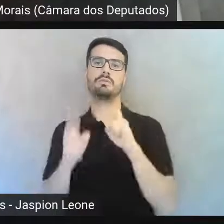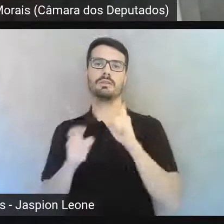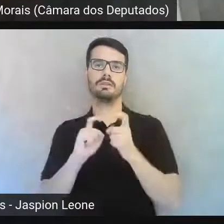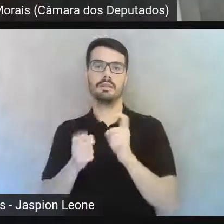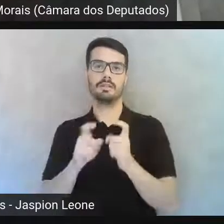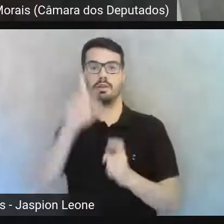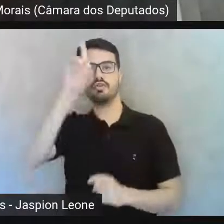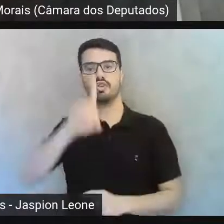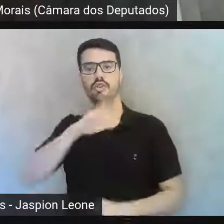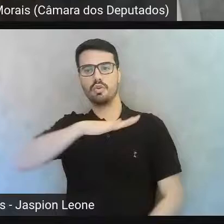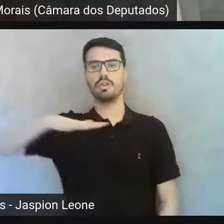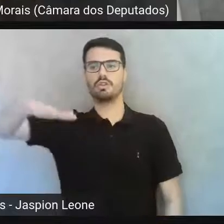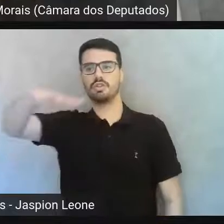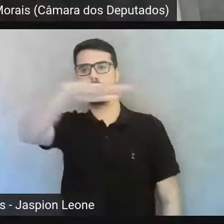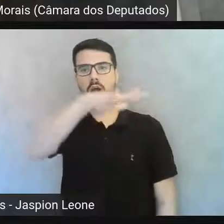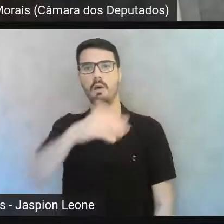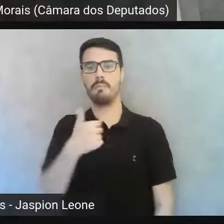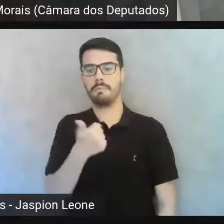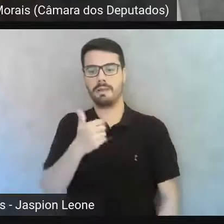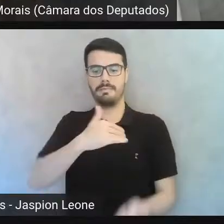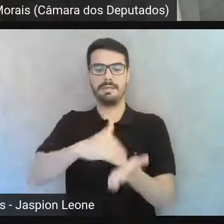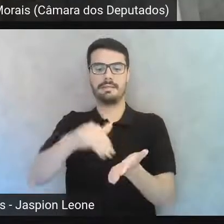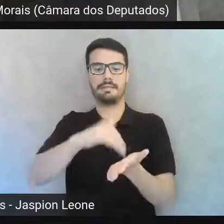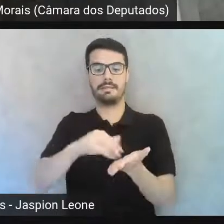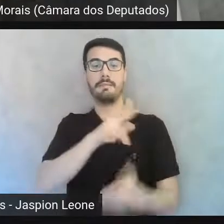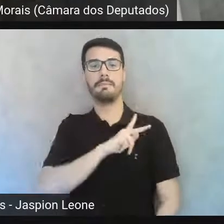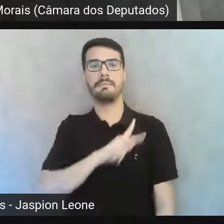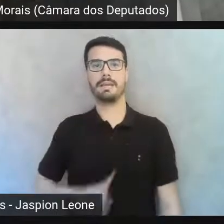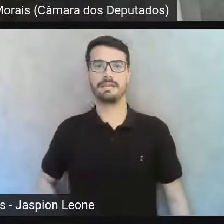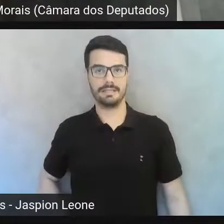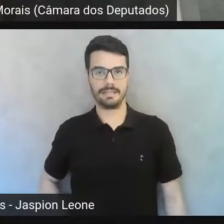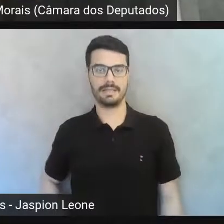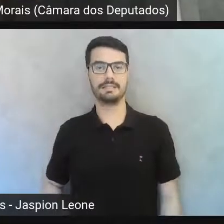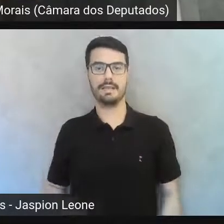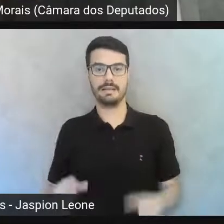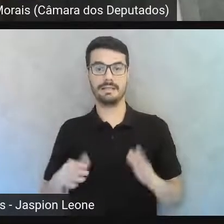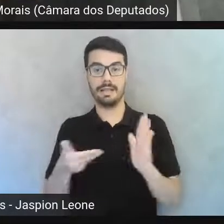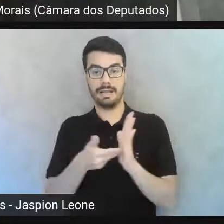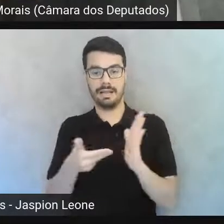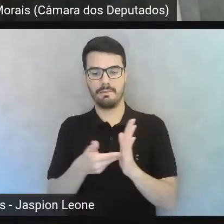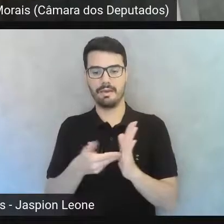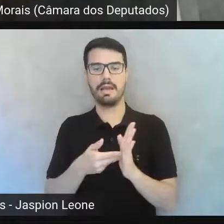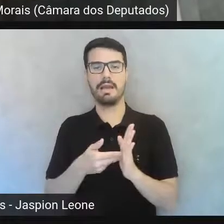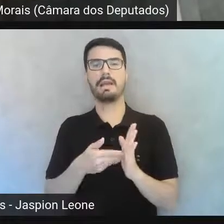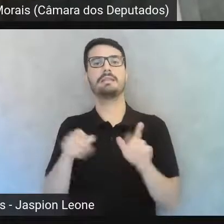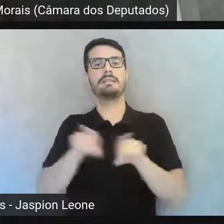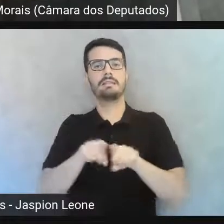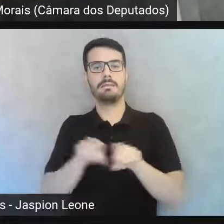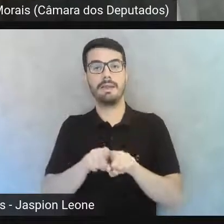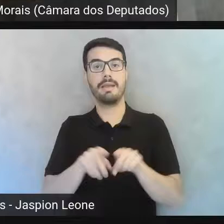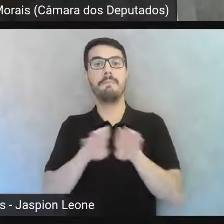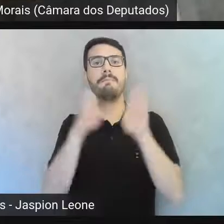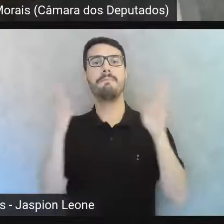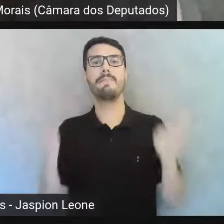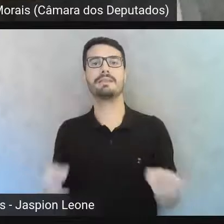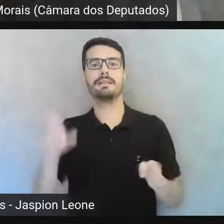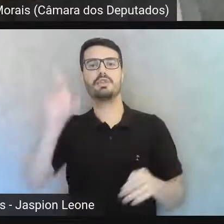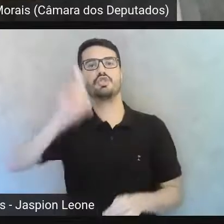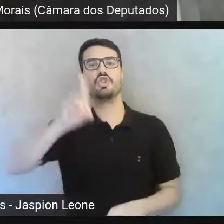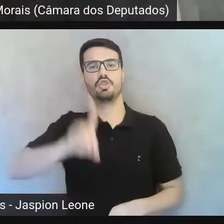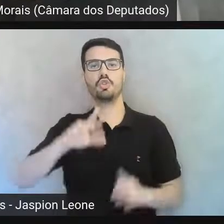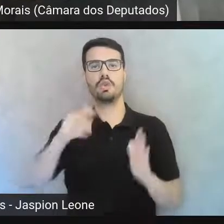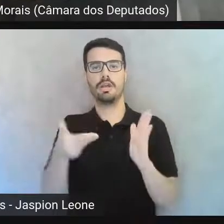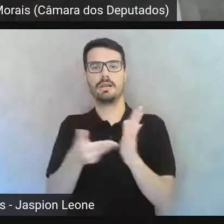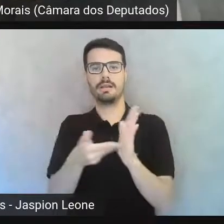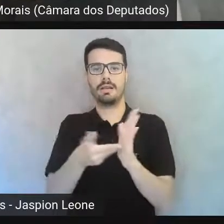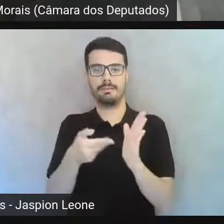diretoria geral, a primeira secretaria, a presidência e a mesa como um todo. Então, teve uma aprovação de normas muito rápida. A gente teve até a felicidade de ser